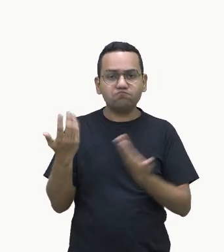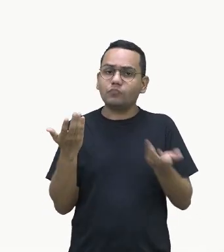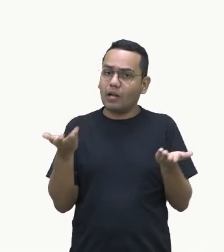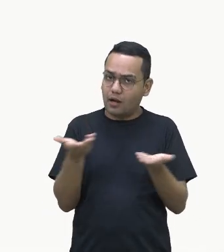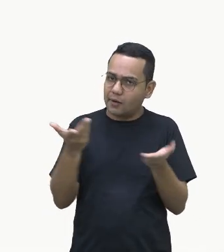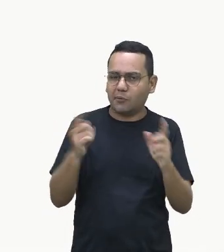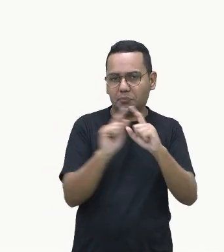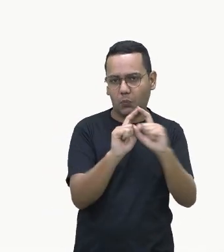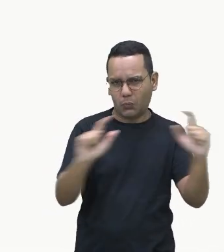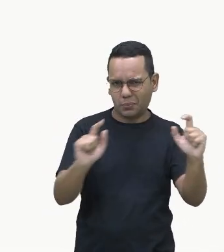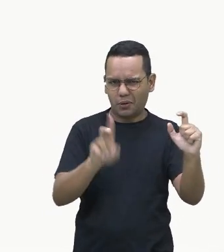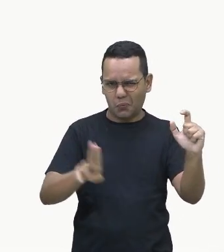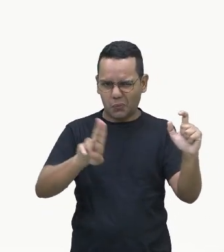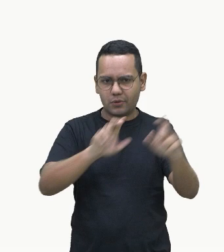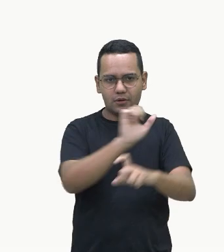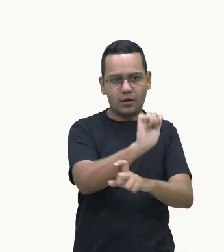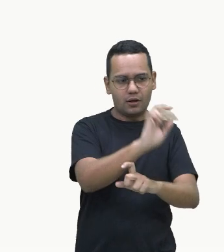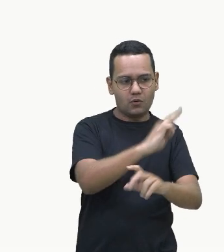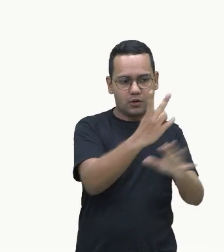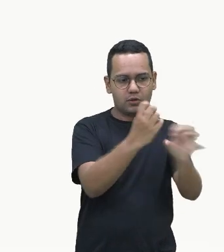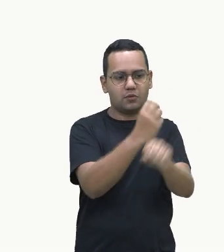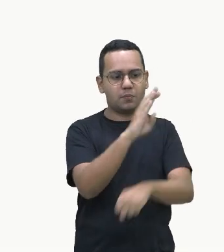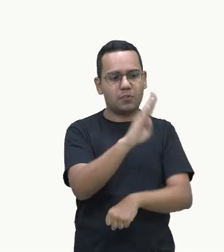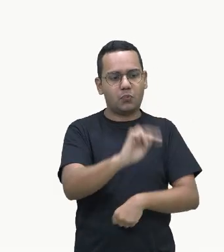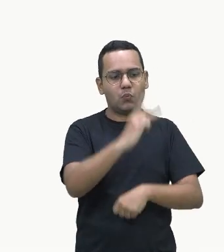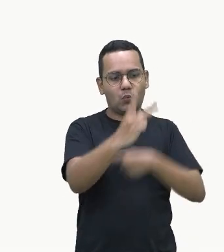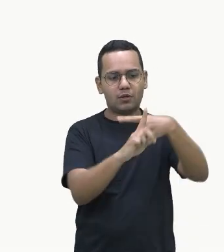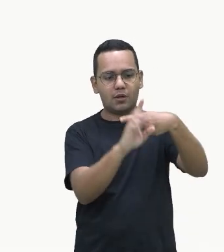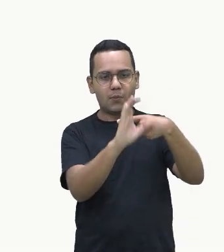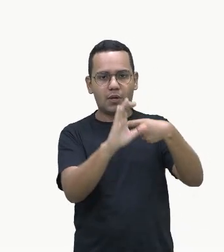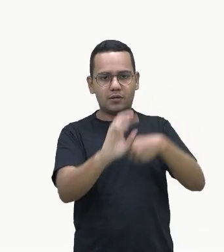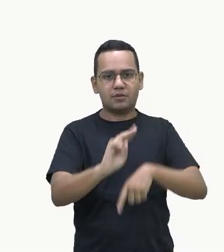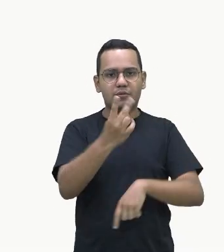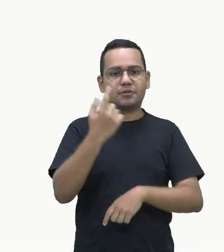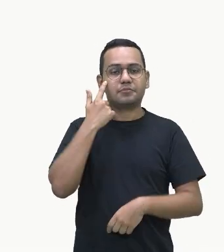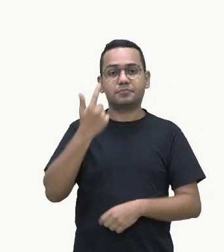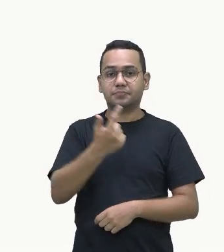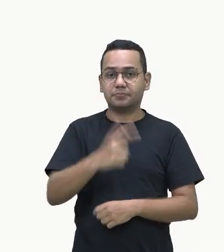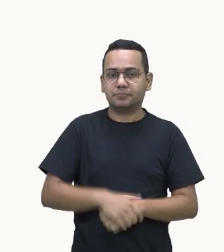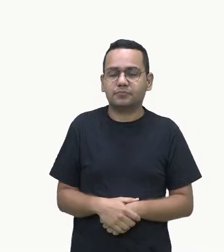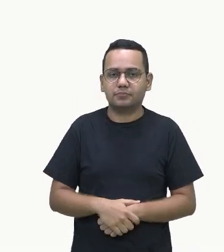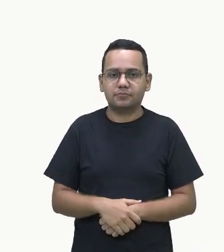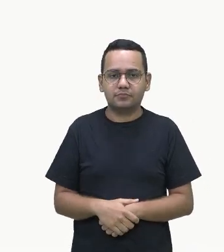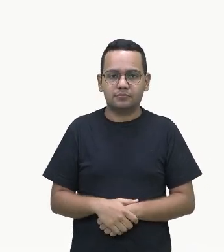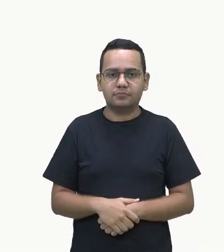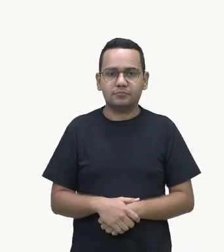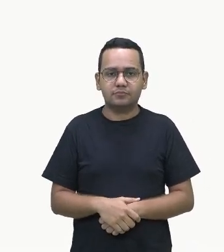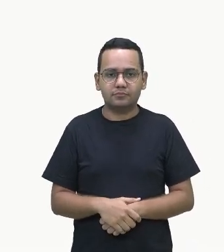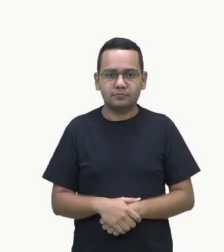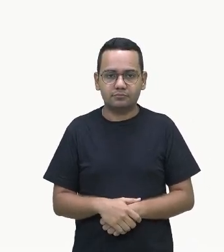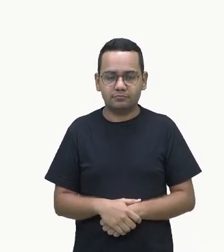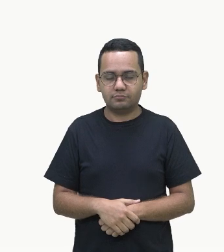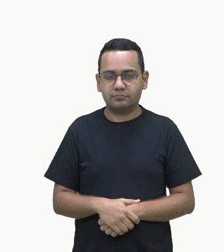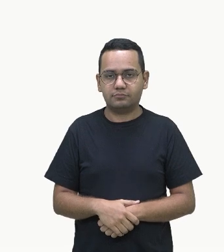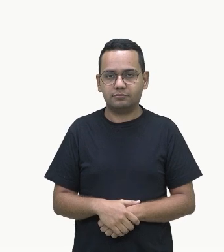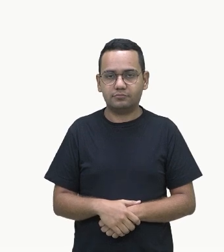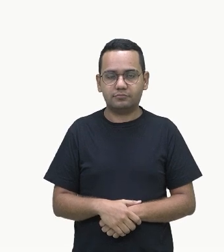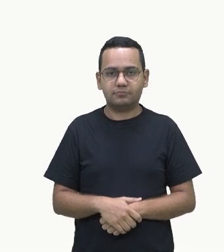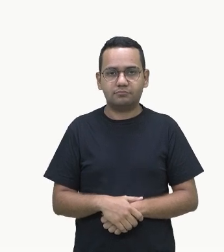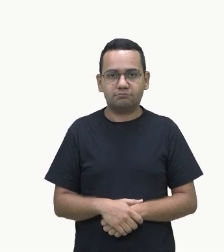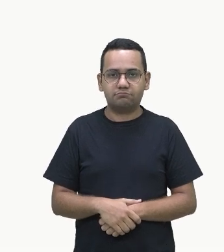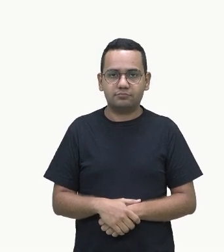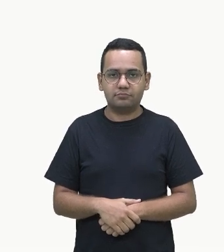aplicação aí na fórmula do Teorema de Pitágoras, hipotenusa ao quadrado é igual a cateto ao quadrado mais cateto ao